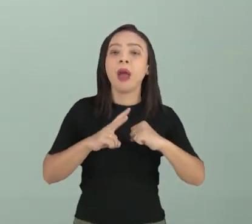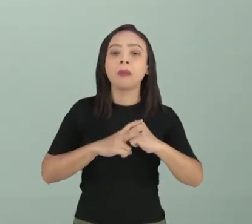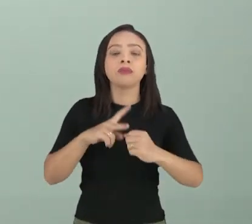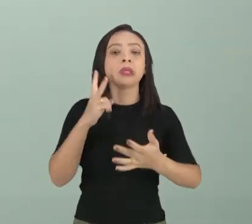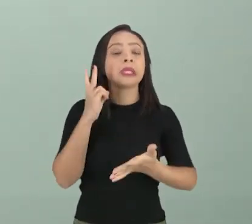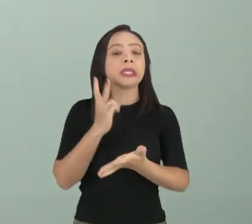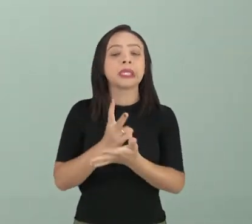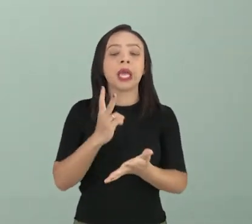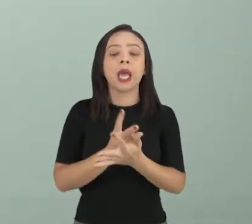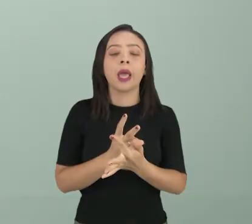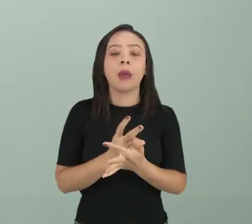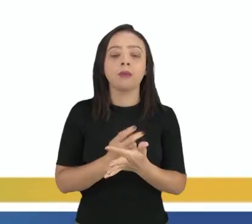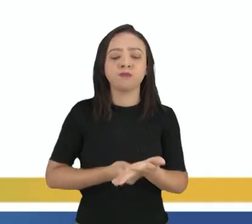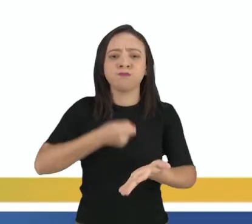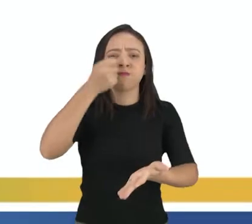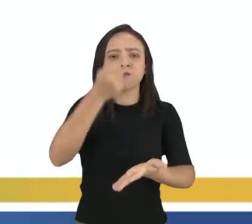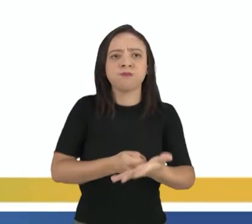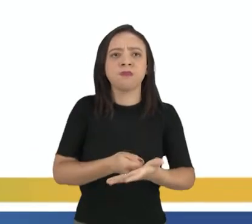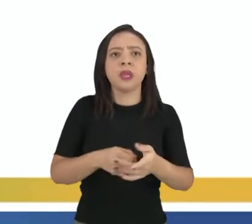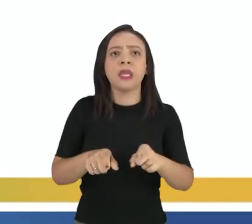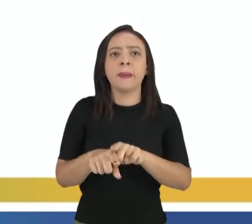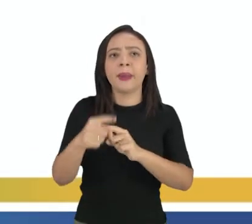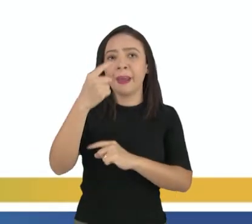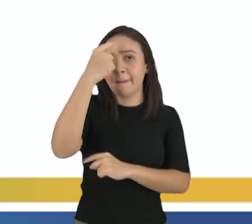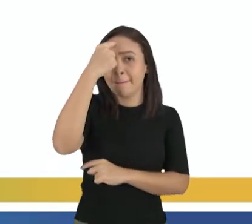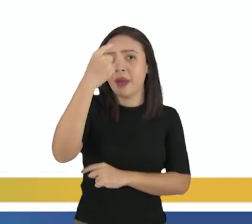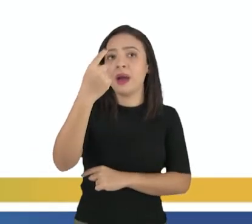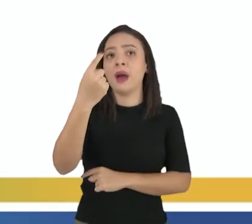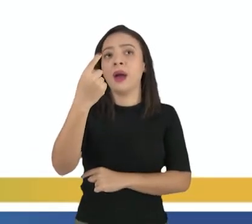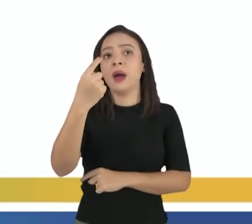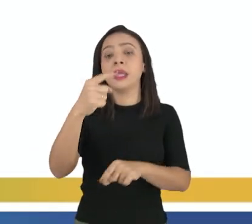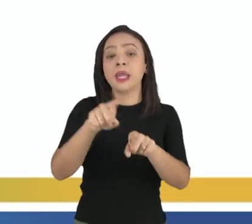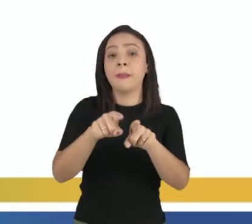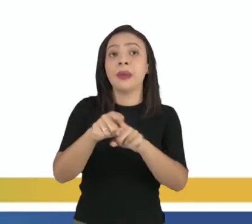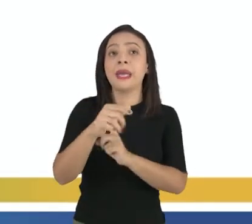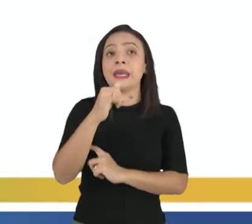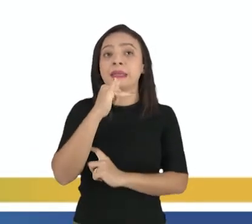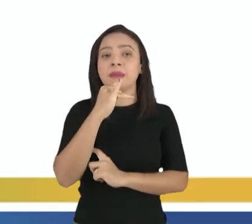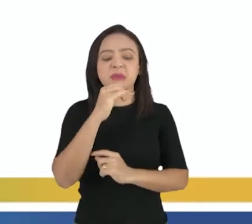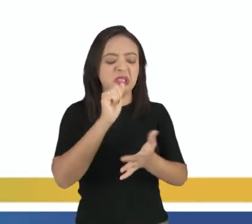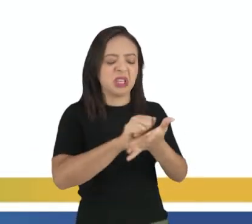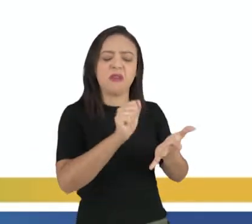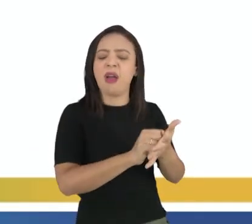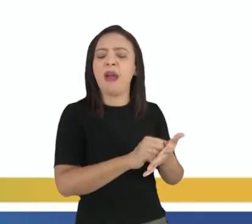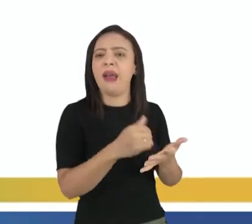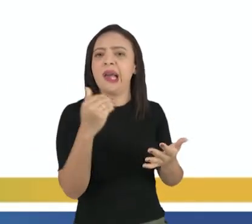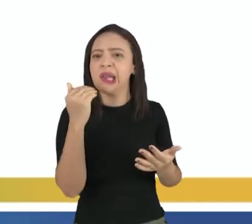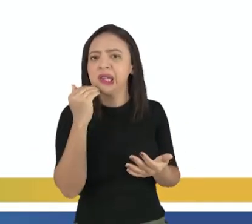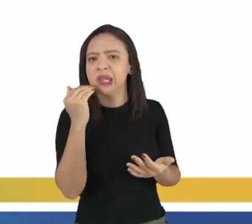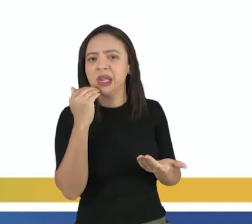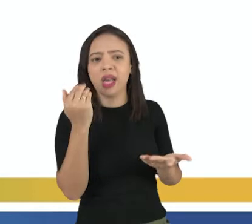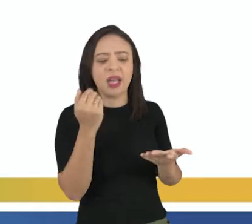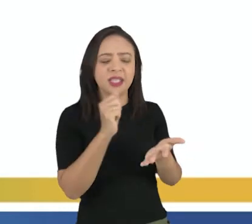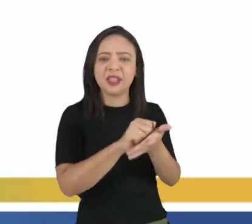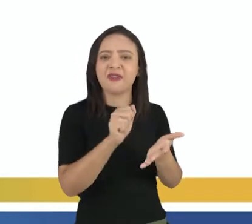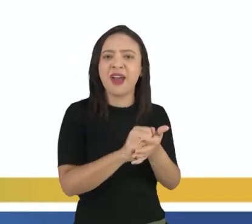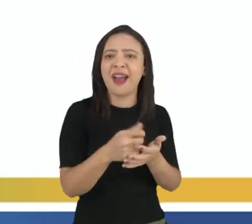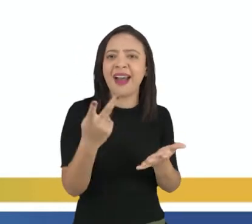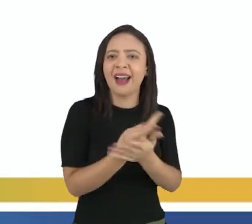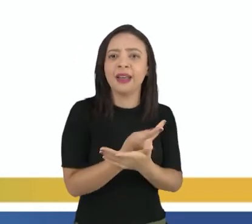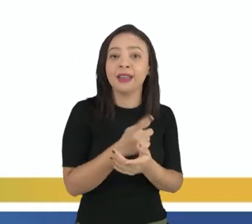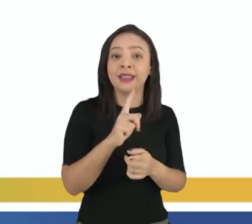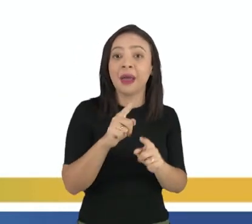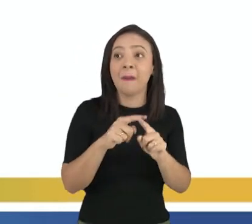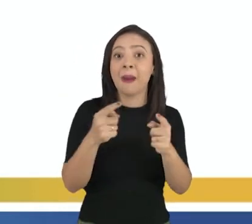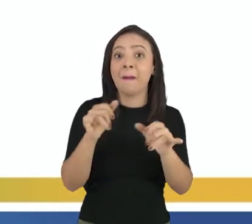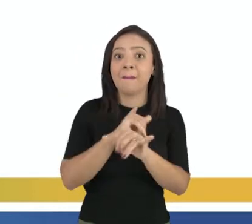Verbos no modo imperativo, figuras e vícios de linguagem. Mas está escrito errado. Não é que esteja escrito errado. Porque a propaganda